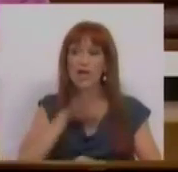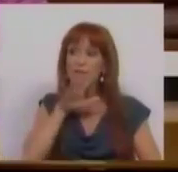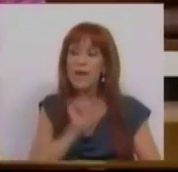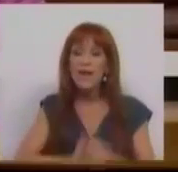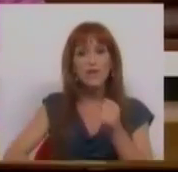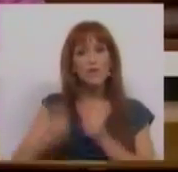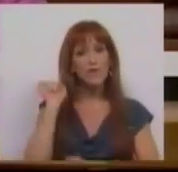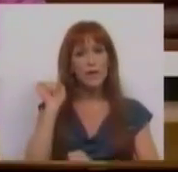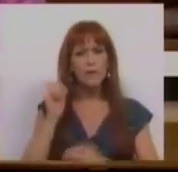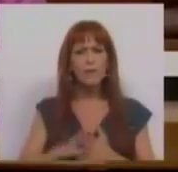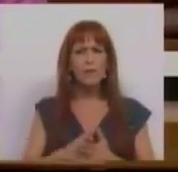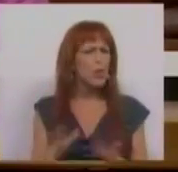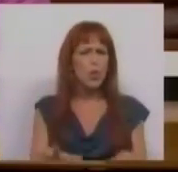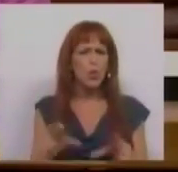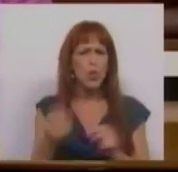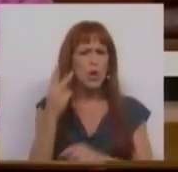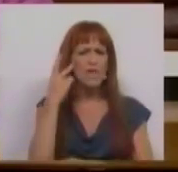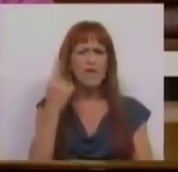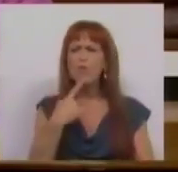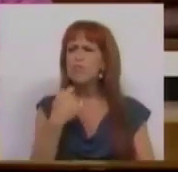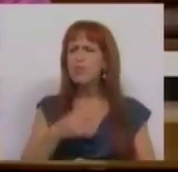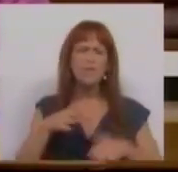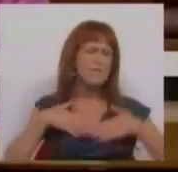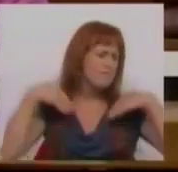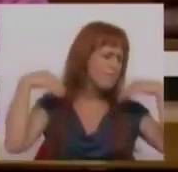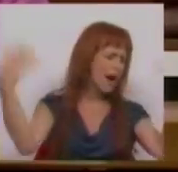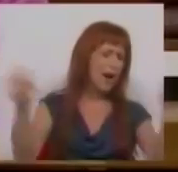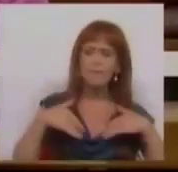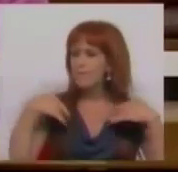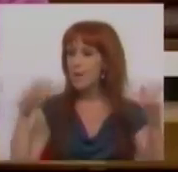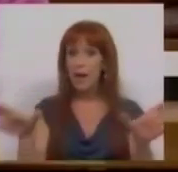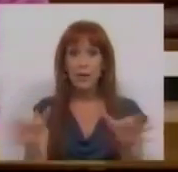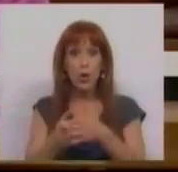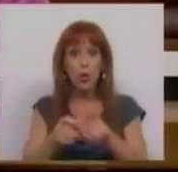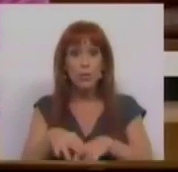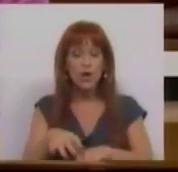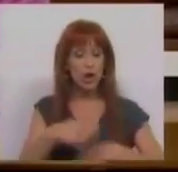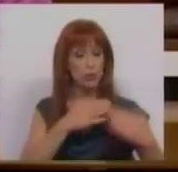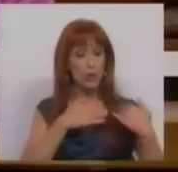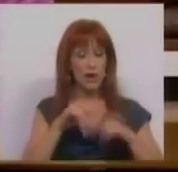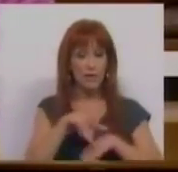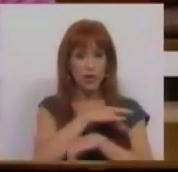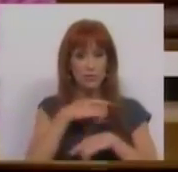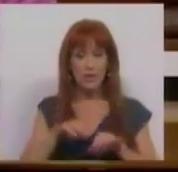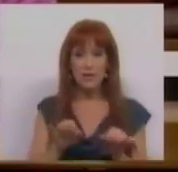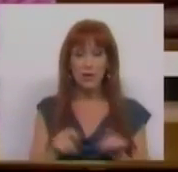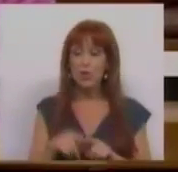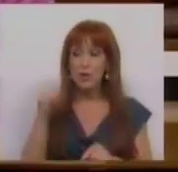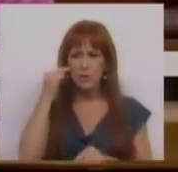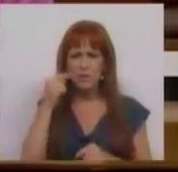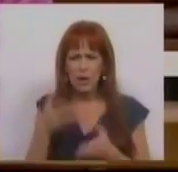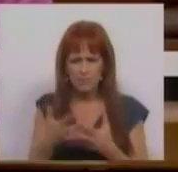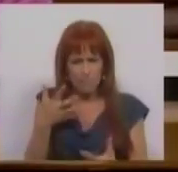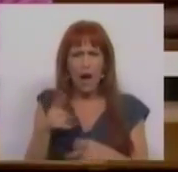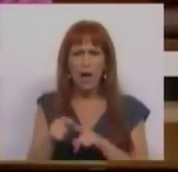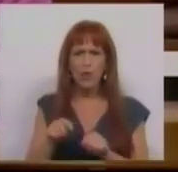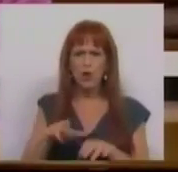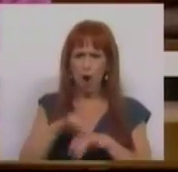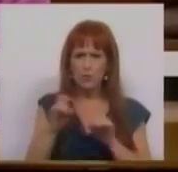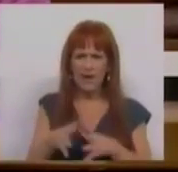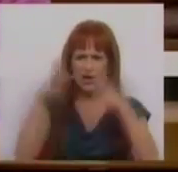suas famílias. Nunca se viu tantas demissões em bloco de responsáveis clínicos, com particular incidência em